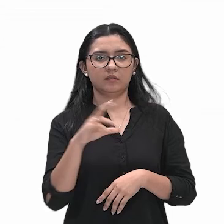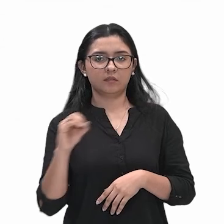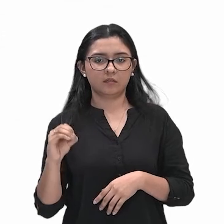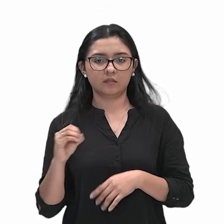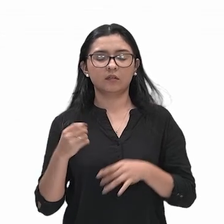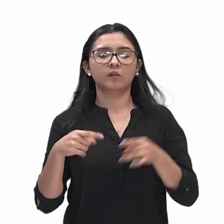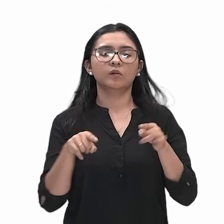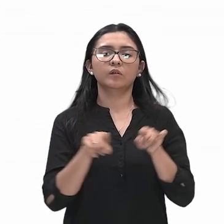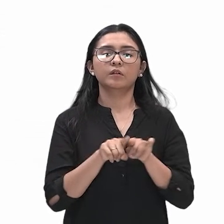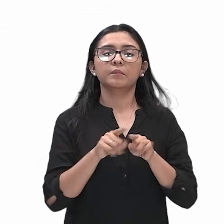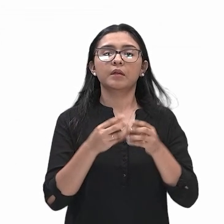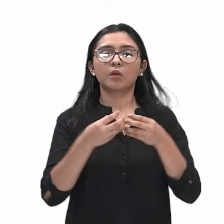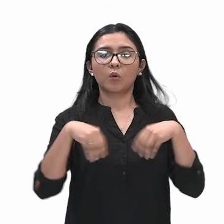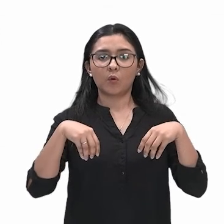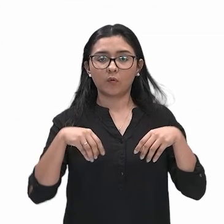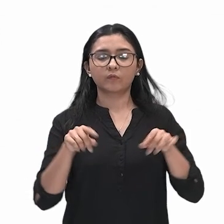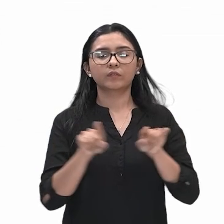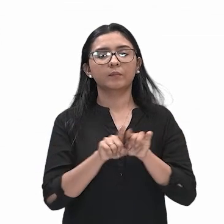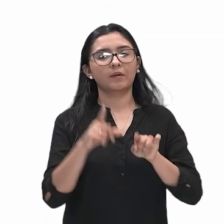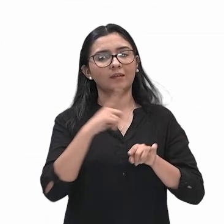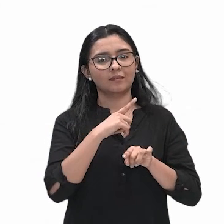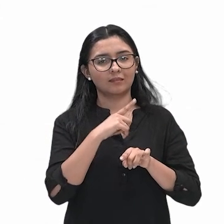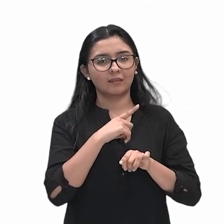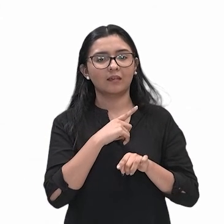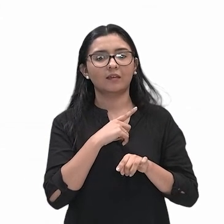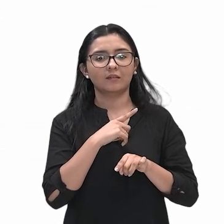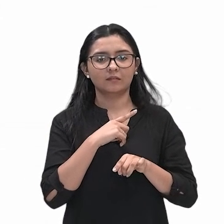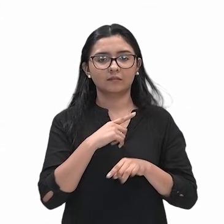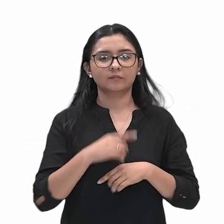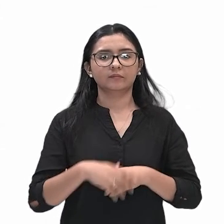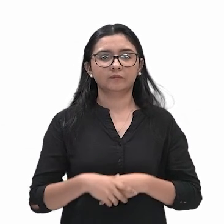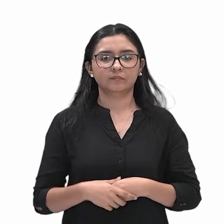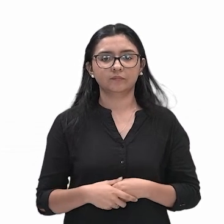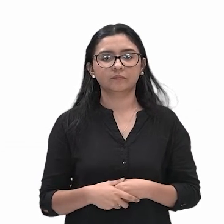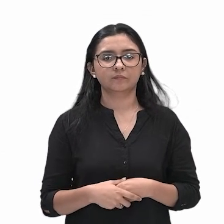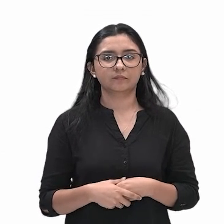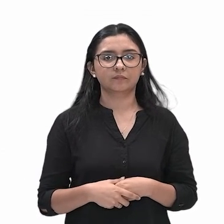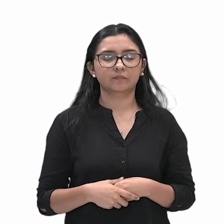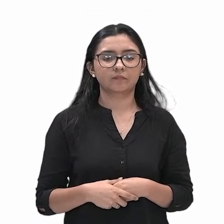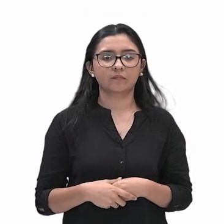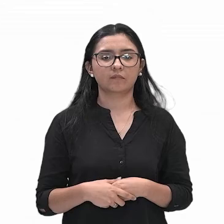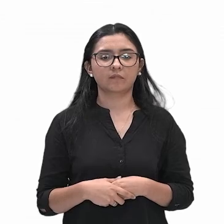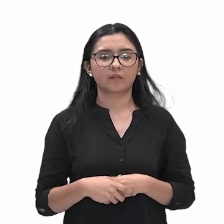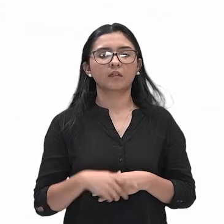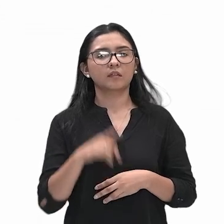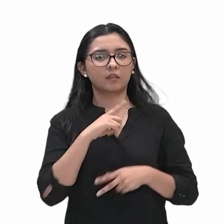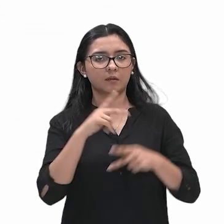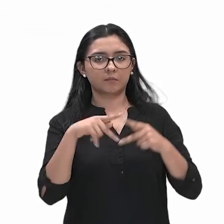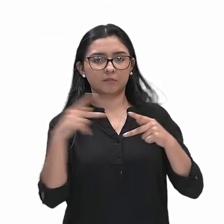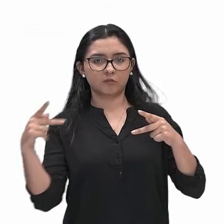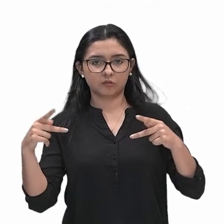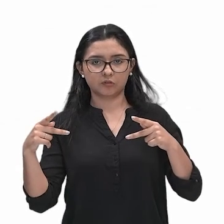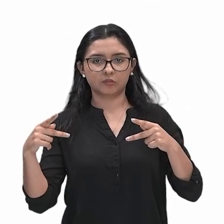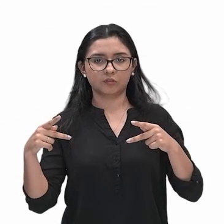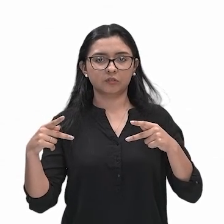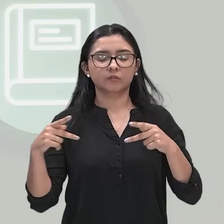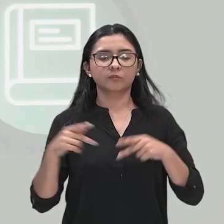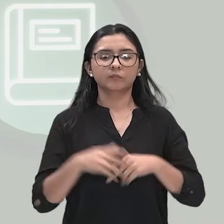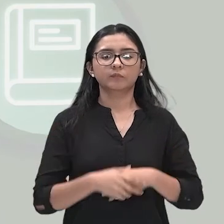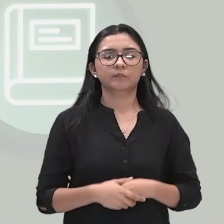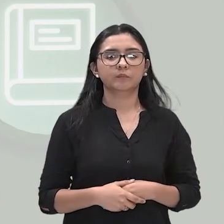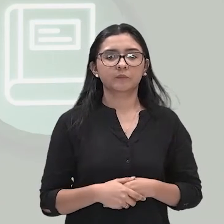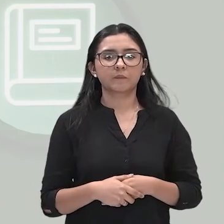famoso ovo, rico em proteína, mais especificamente na sua clara, tá, gente? A gema, se